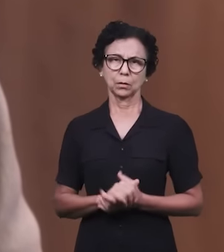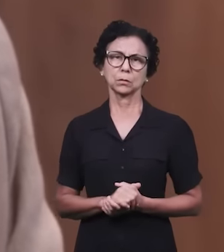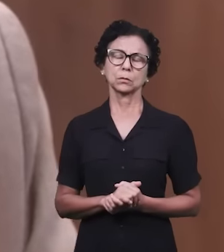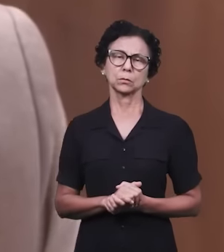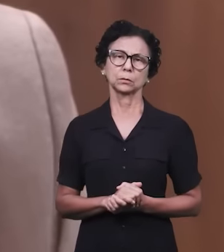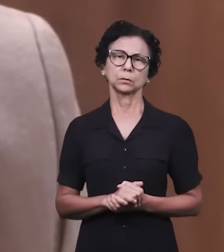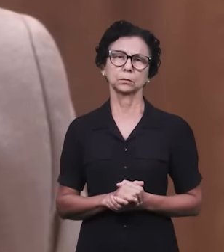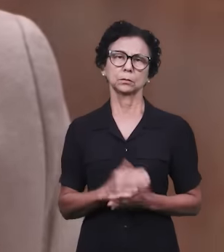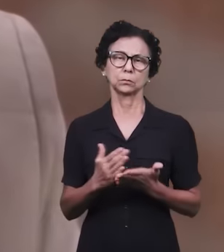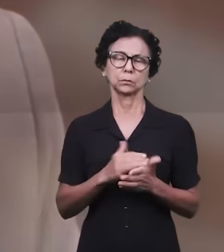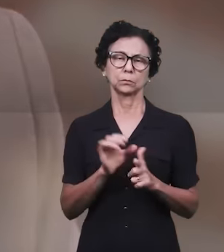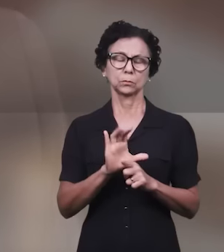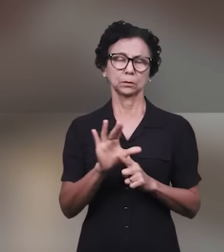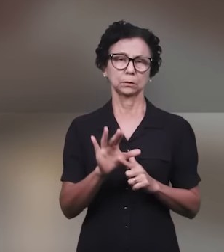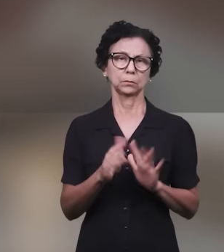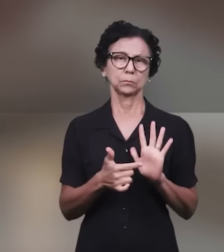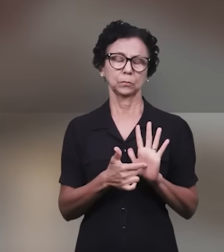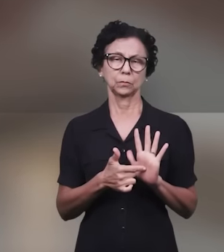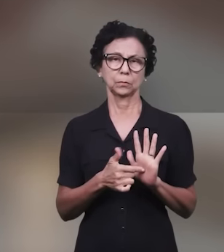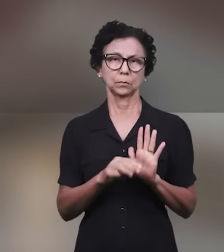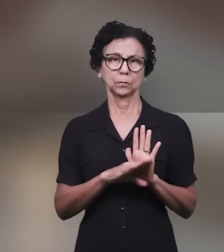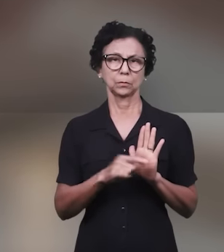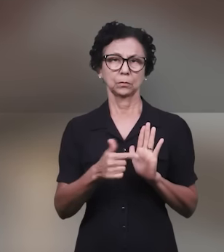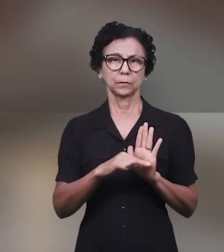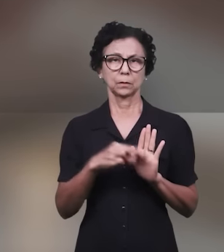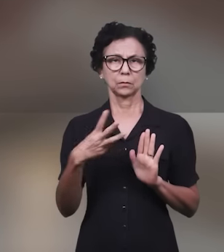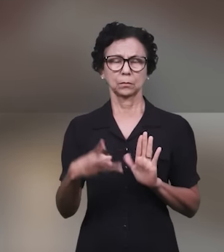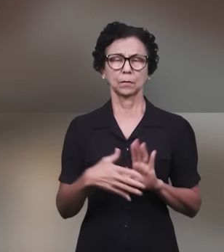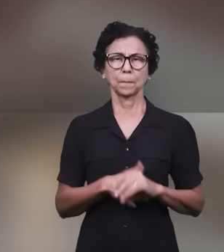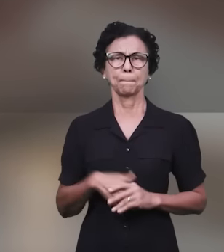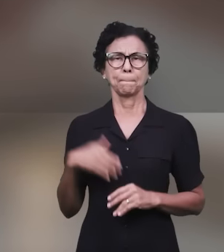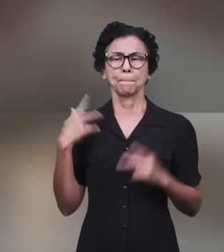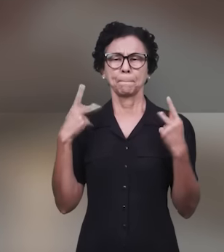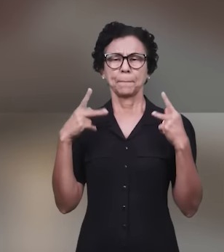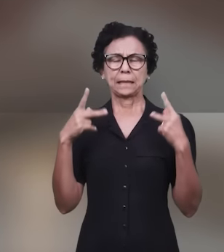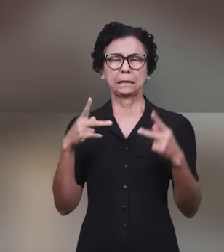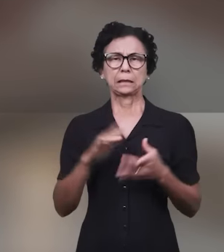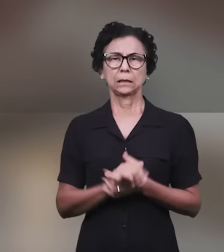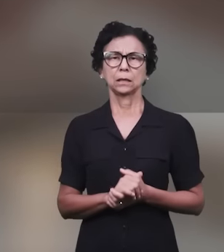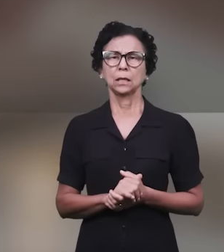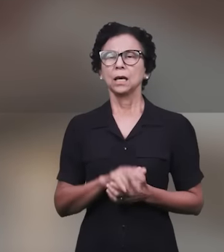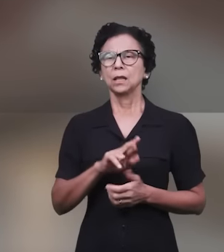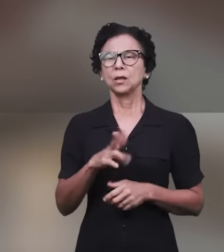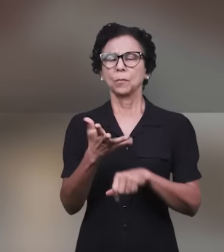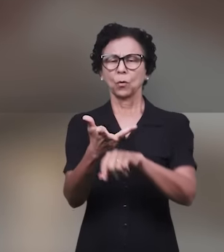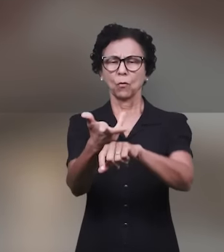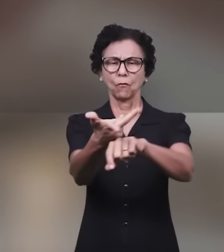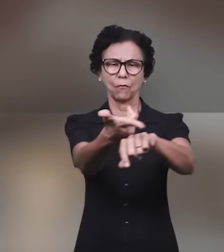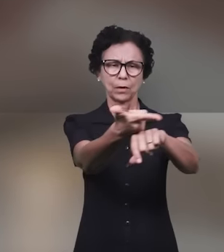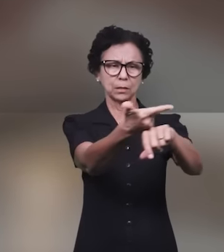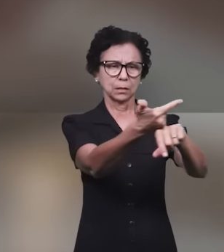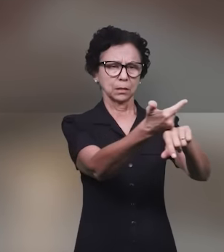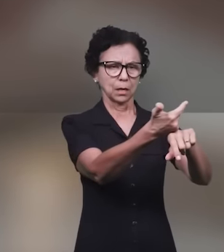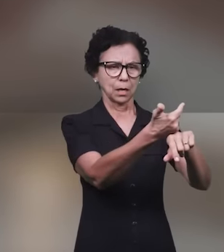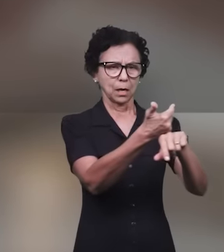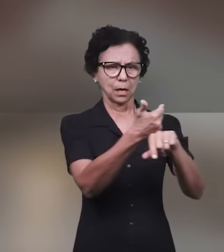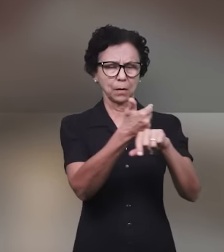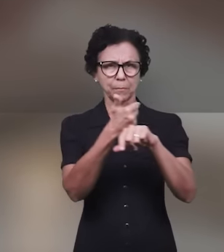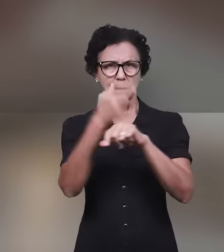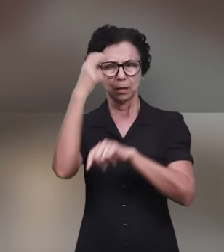2, 3, assim, 2, 3, a minha palavra e a minha pregação não consiste em palavras persuasivas de sabedoria